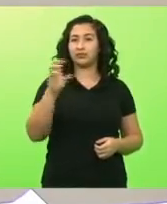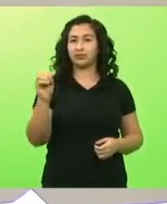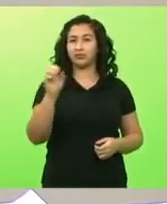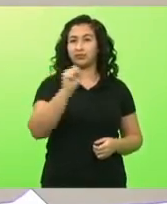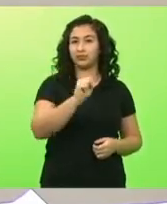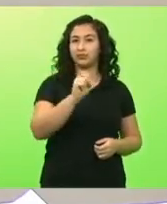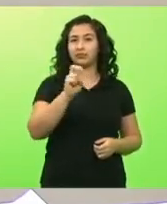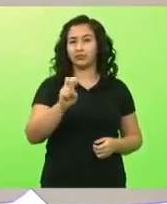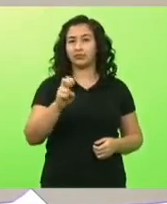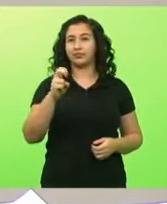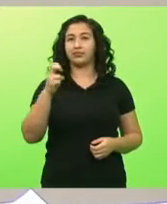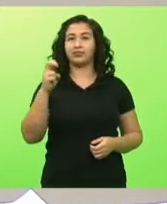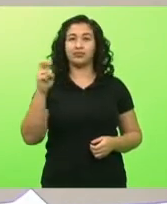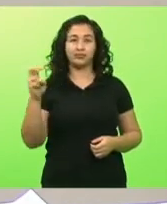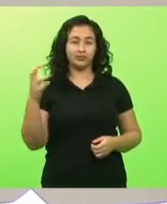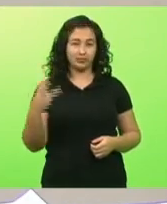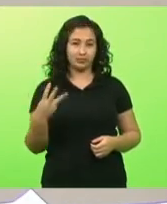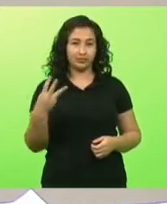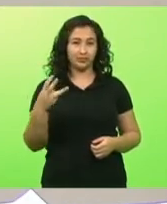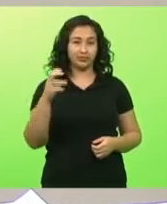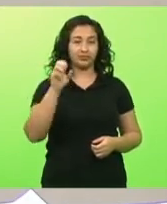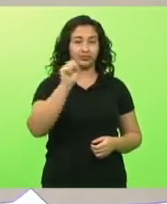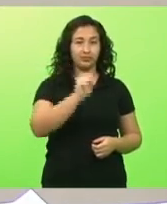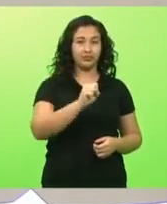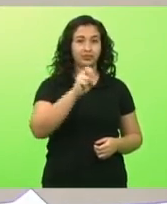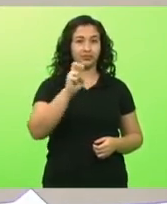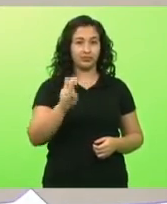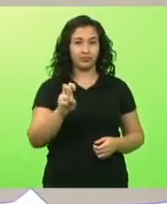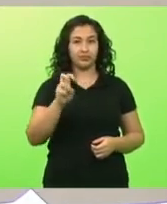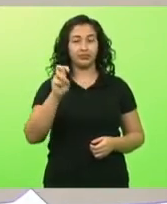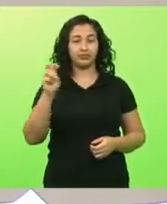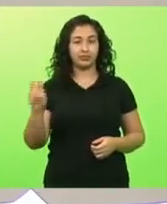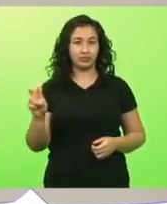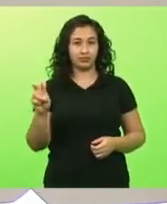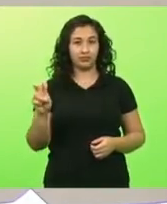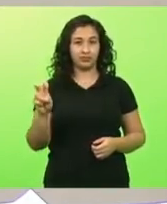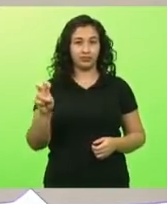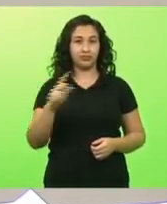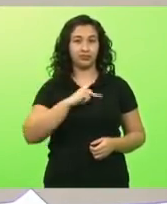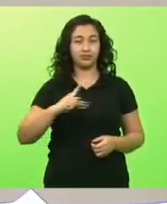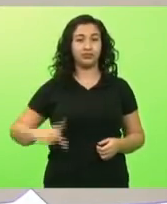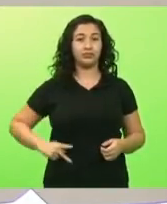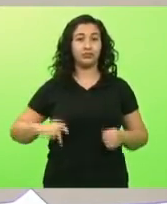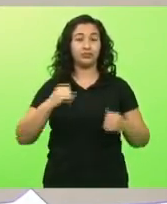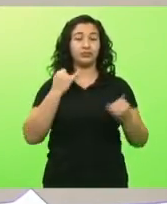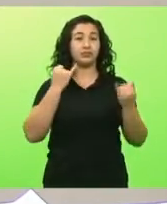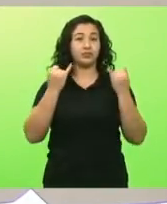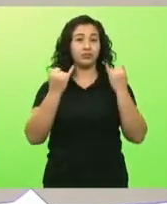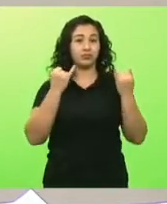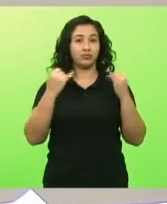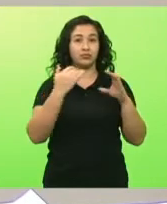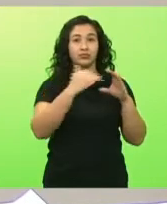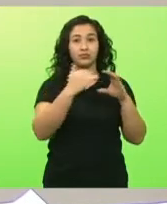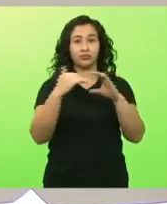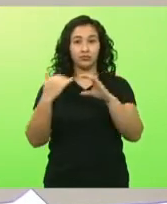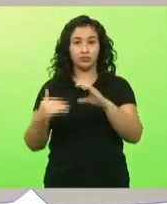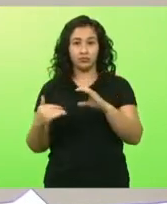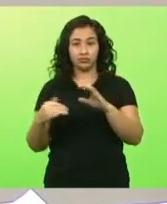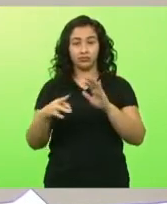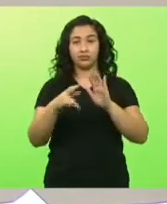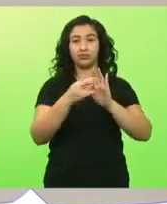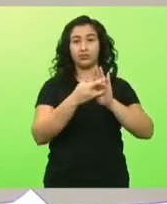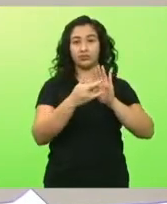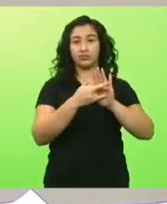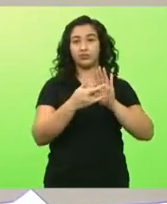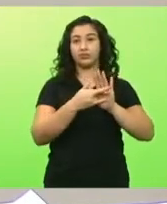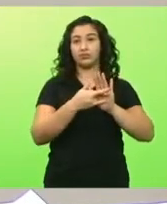851, 853 e 855. Esta presidência comunica e encaminhará aos destinatários, conforme determina o regimento interno, as